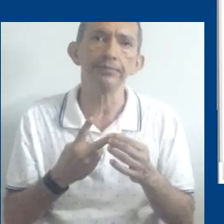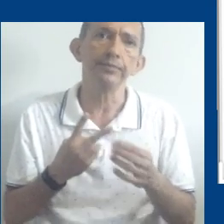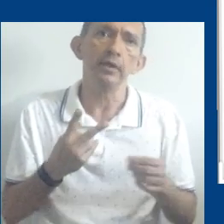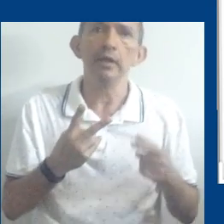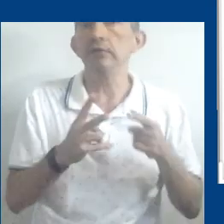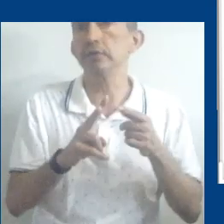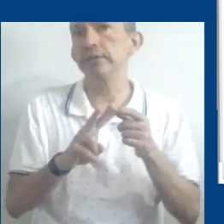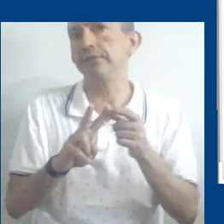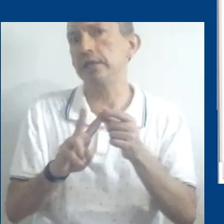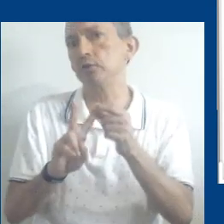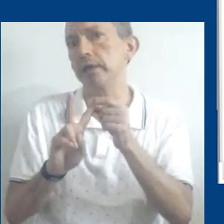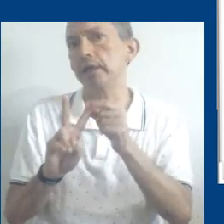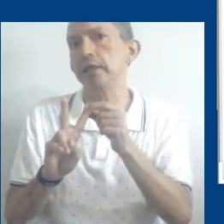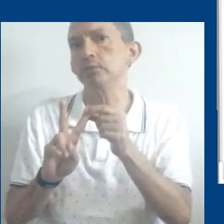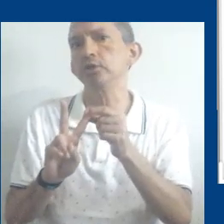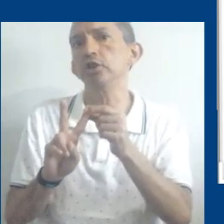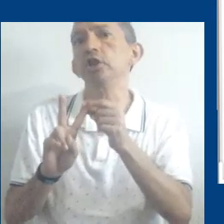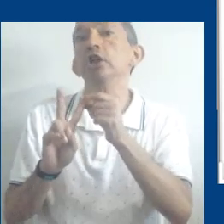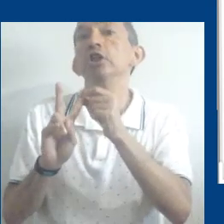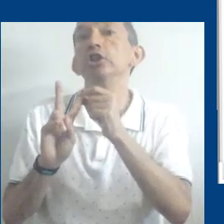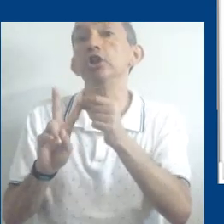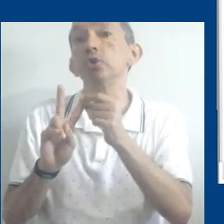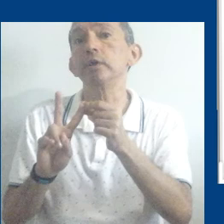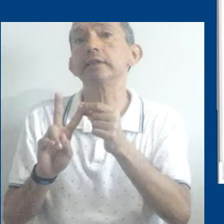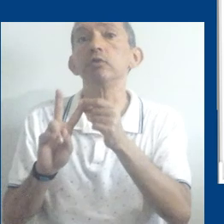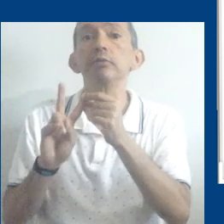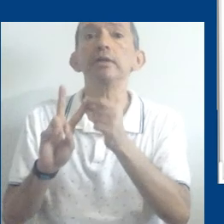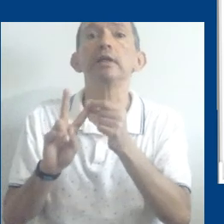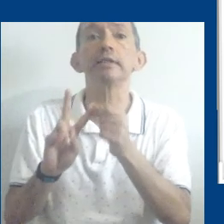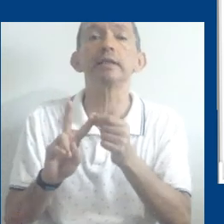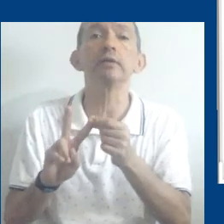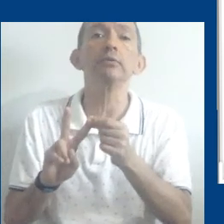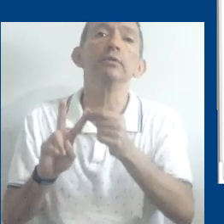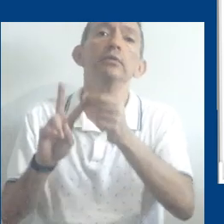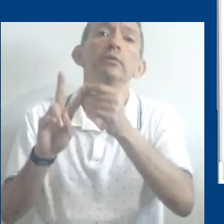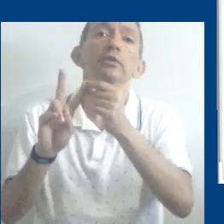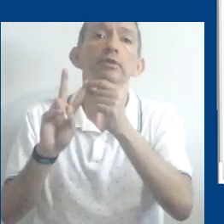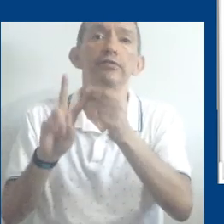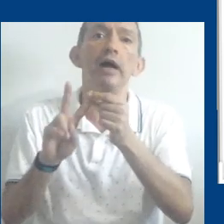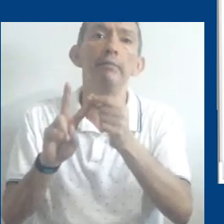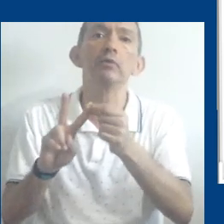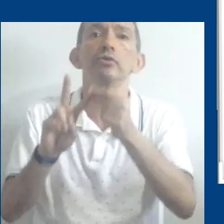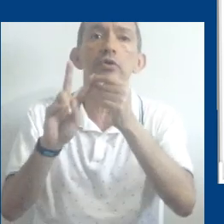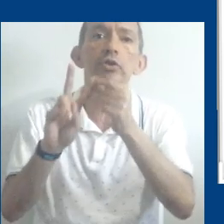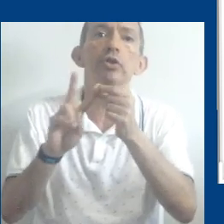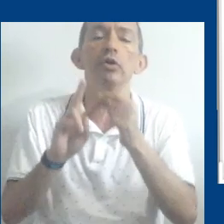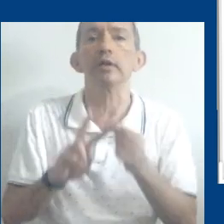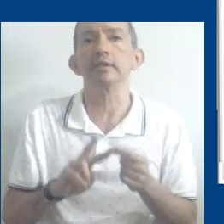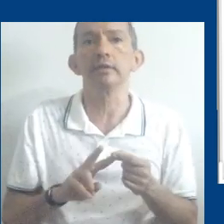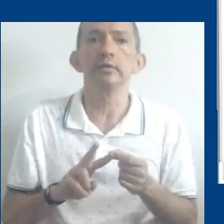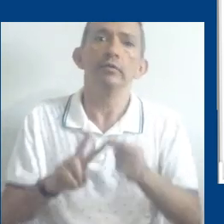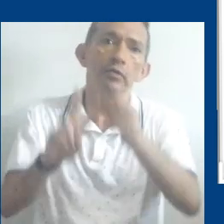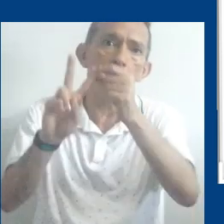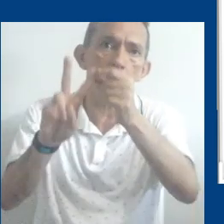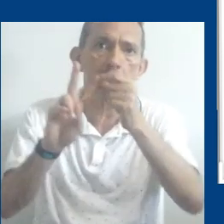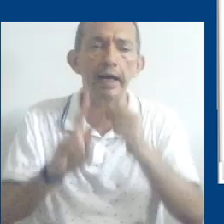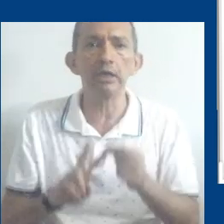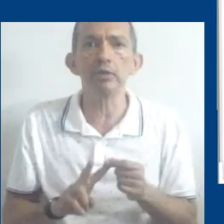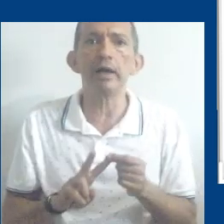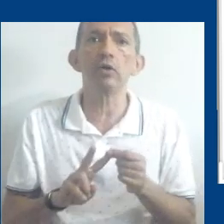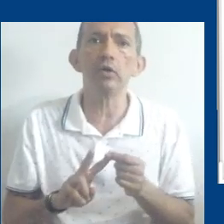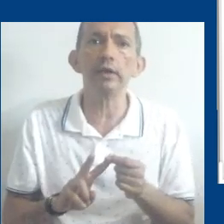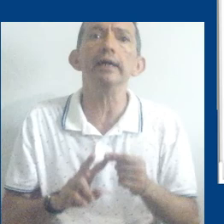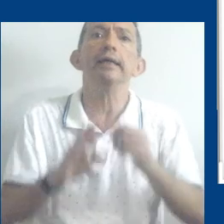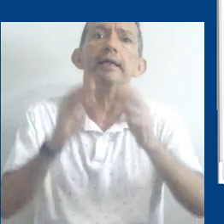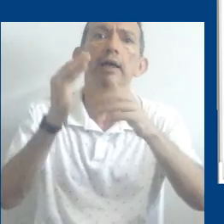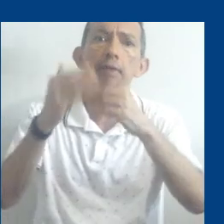oxigenada, e você faz o mecanismo de destruição de medicação, de fármacos ou de drogas. Fumou um cigarrinho